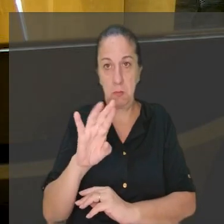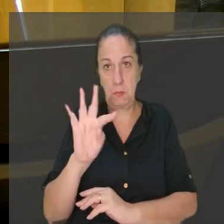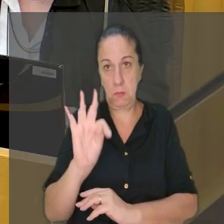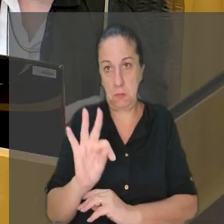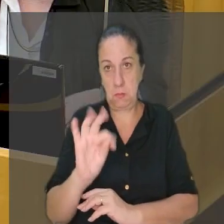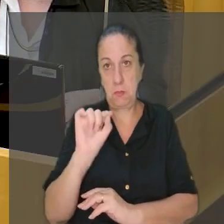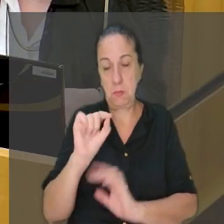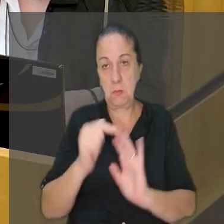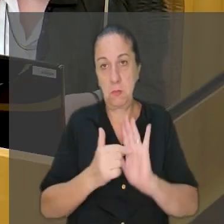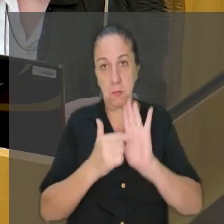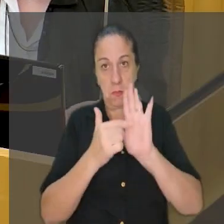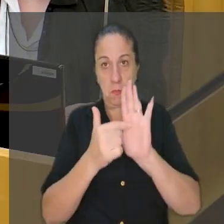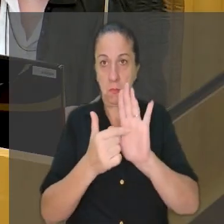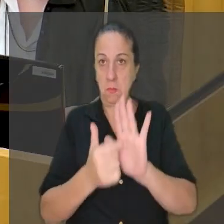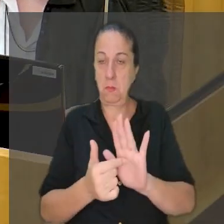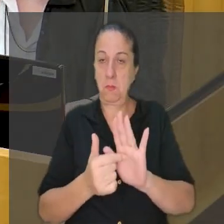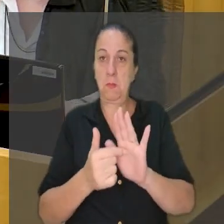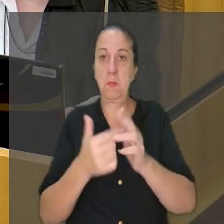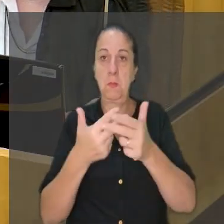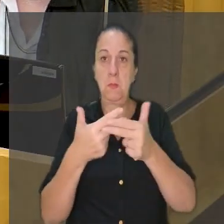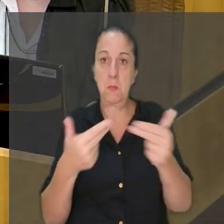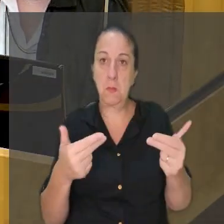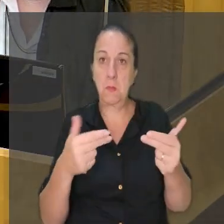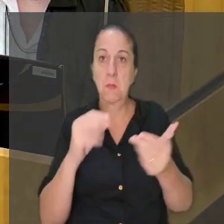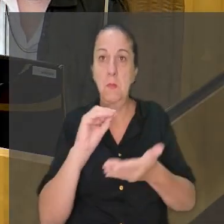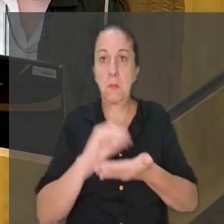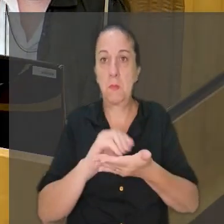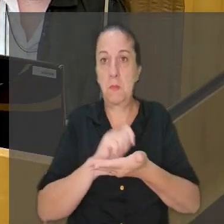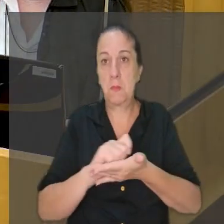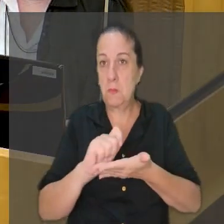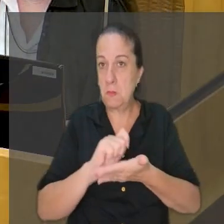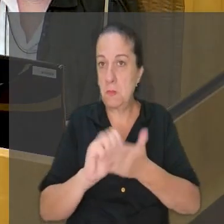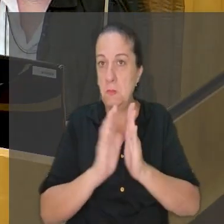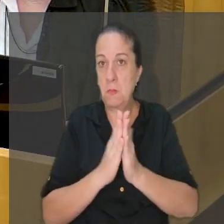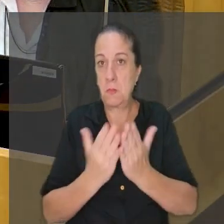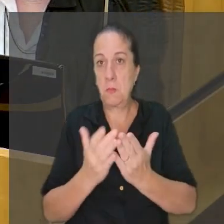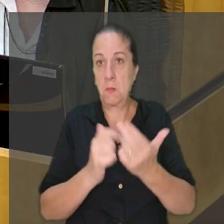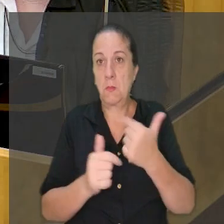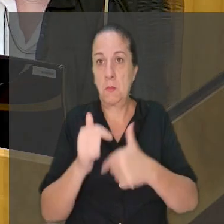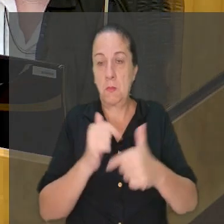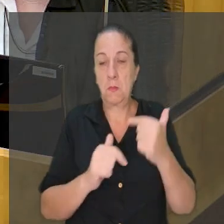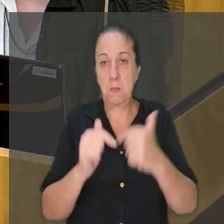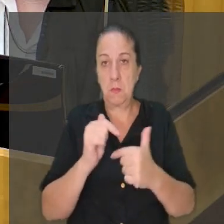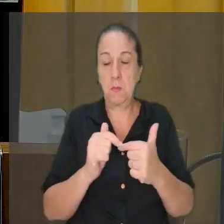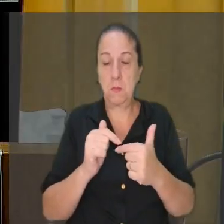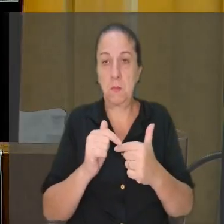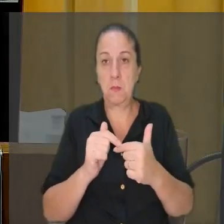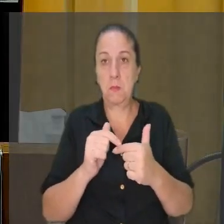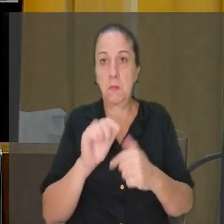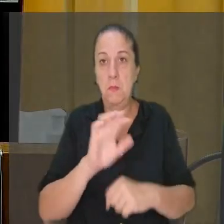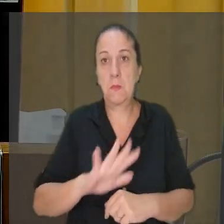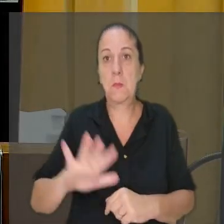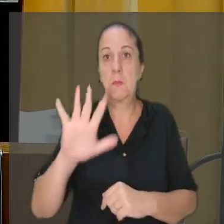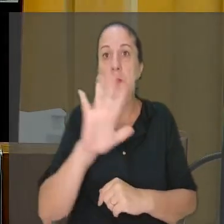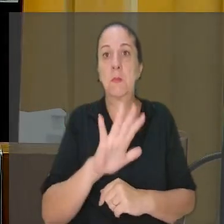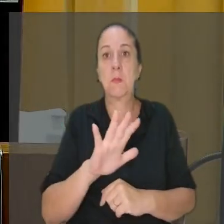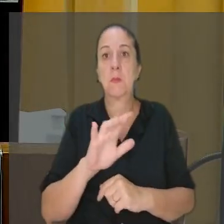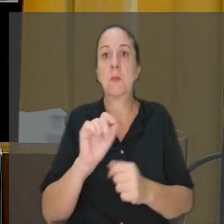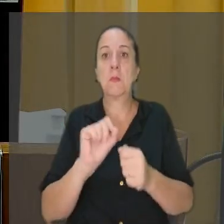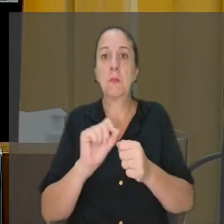TRT que demonstrem efetivo prejuízo em razão da falta de anotação na carteira de trabalho do ator. Por unanimidade,